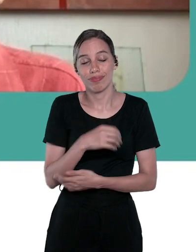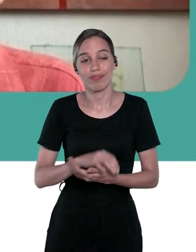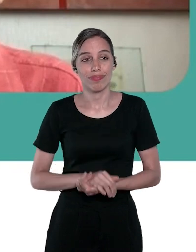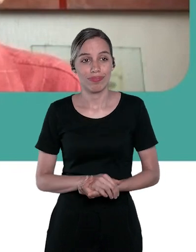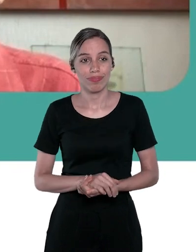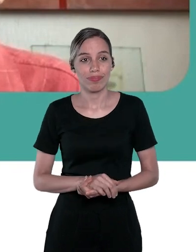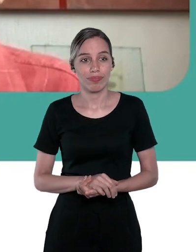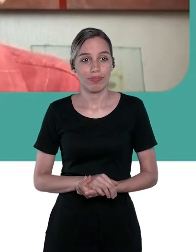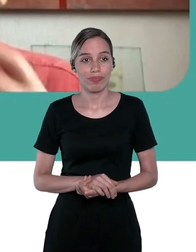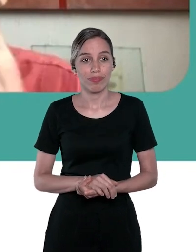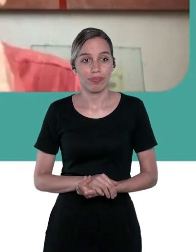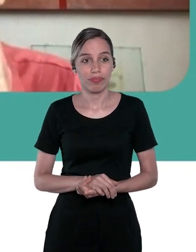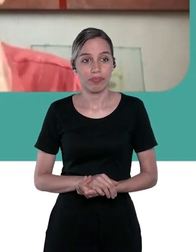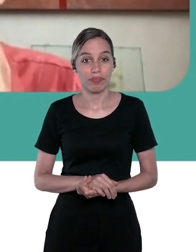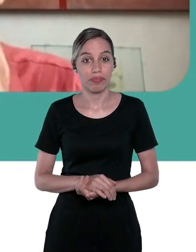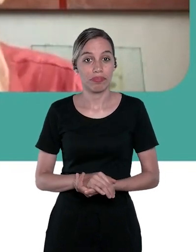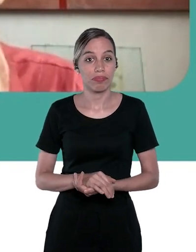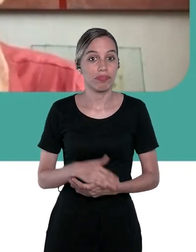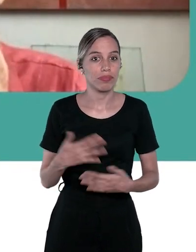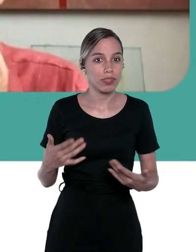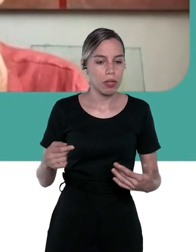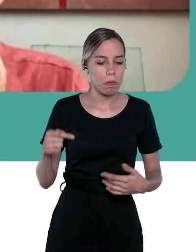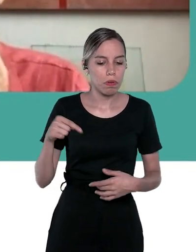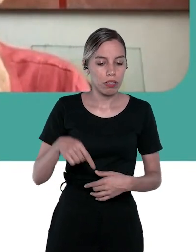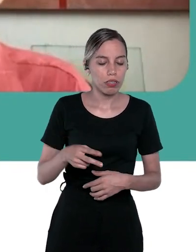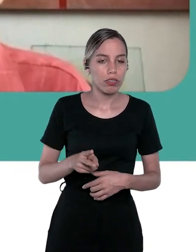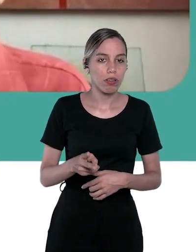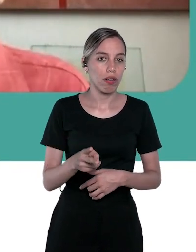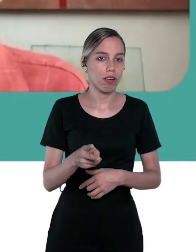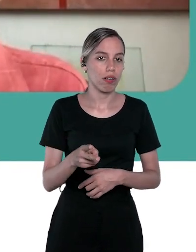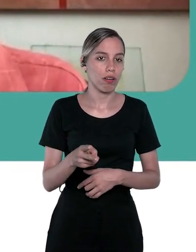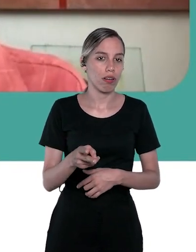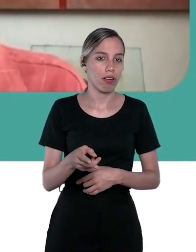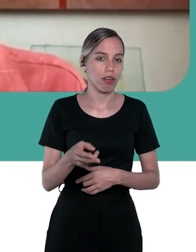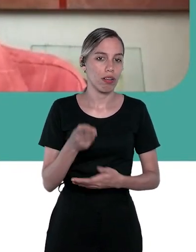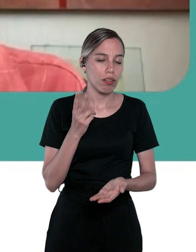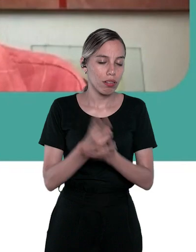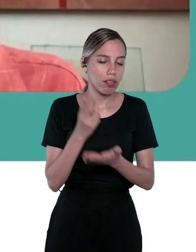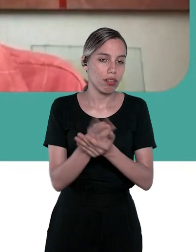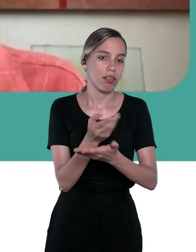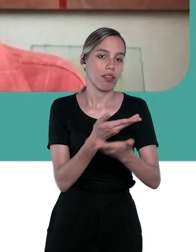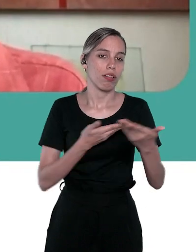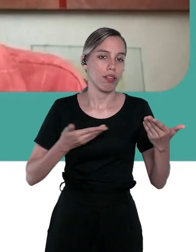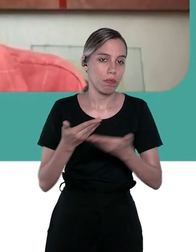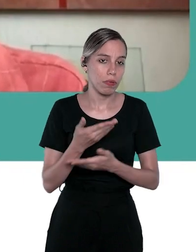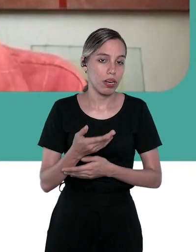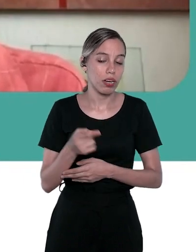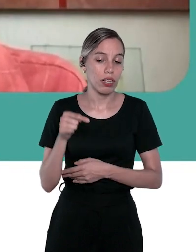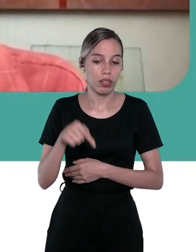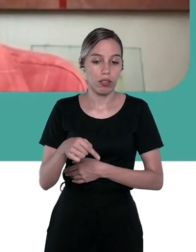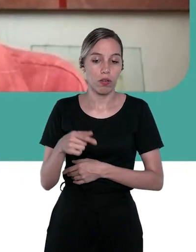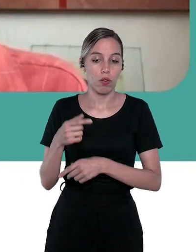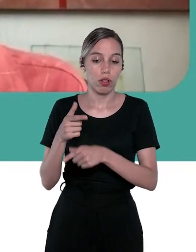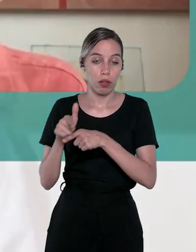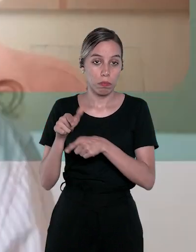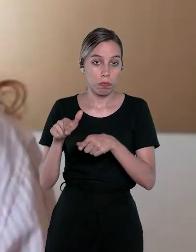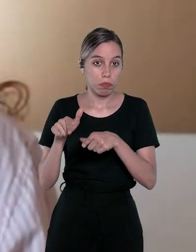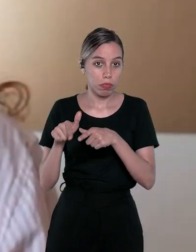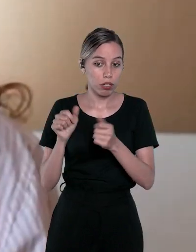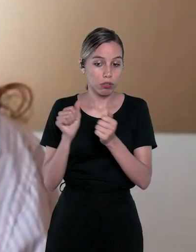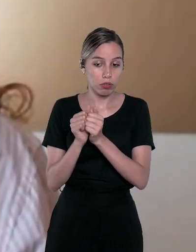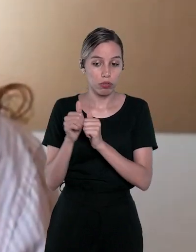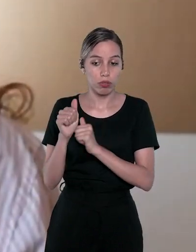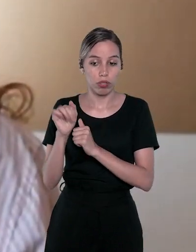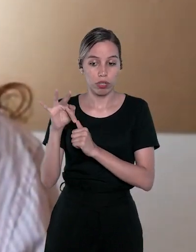Sim. Aqui no Sempre um Papo, o Afonso, né, há 37 anos, eu trabalho com ele desde 2009 aqui